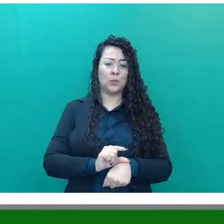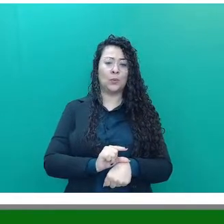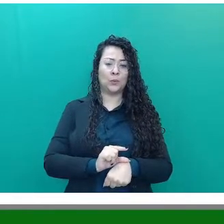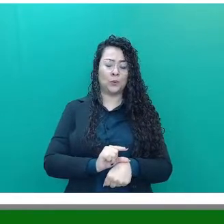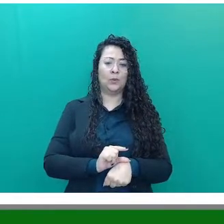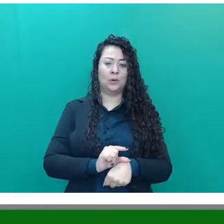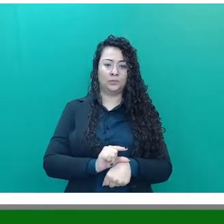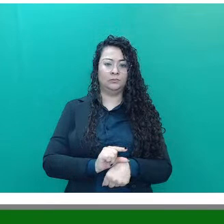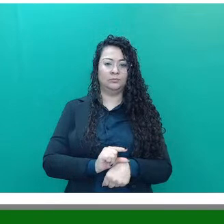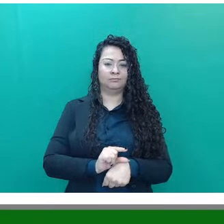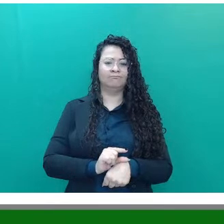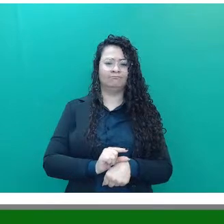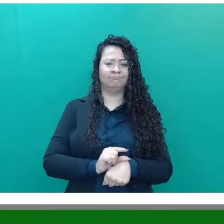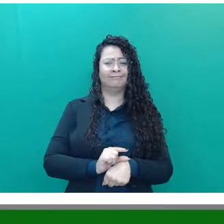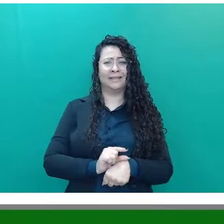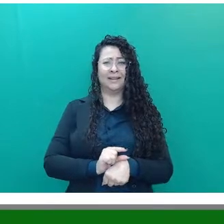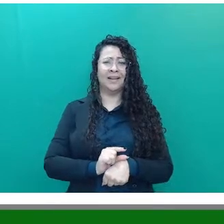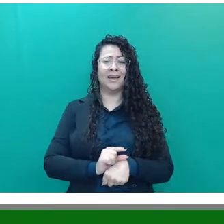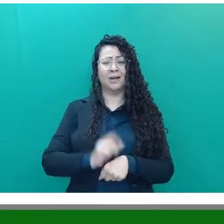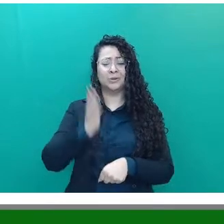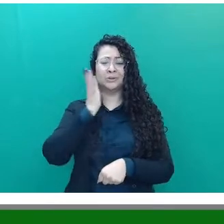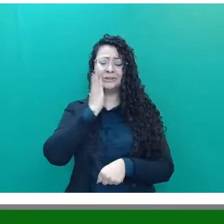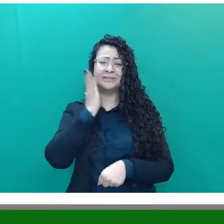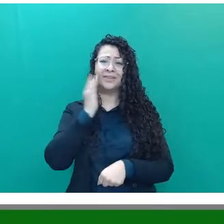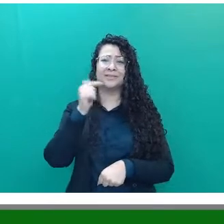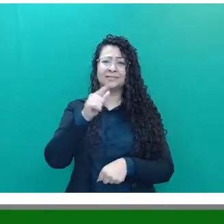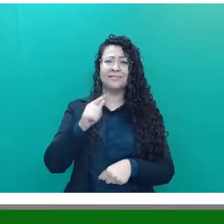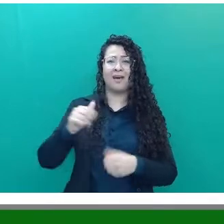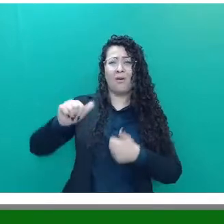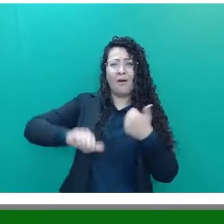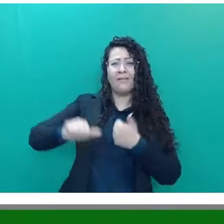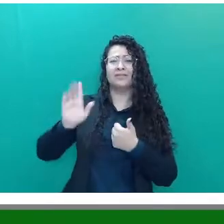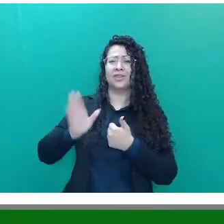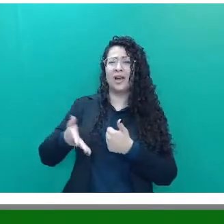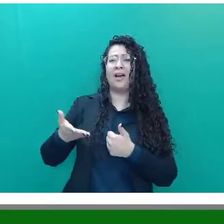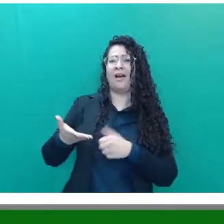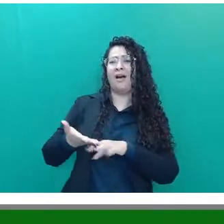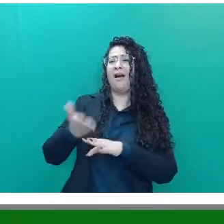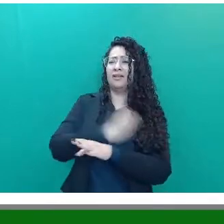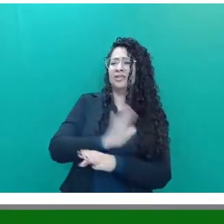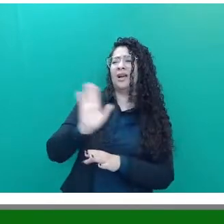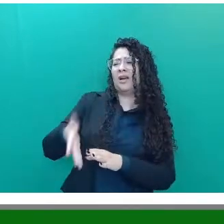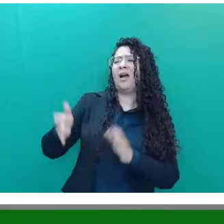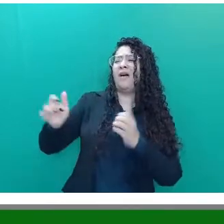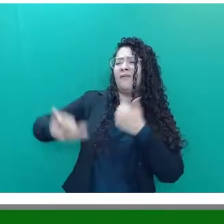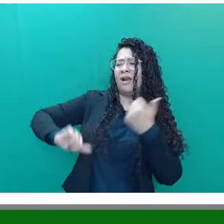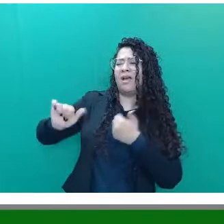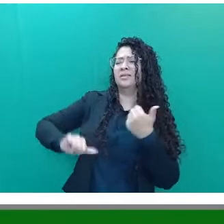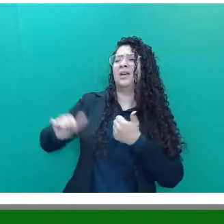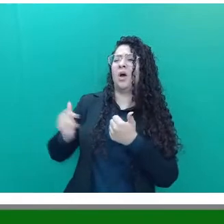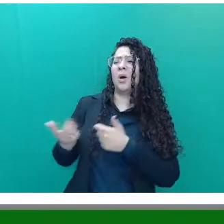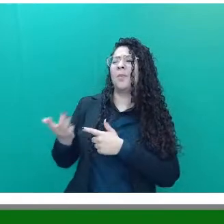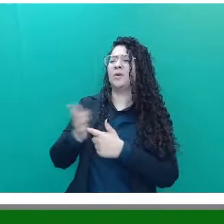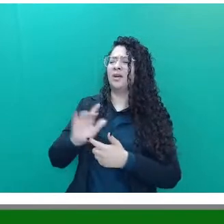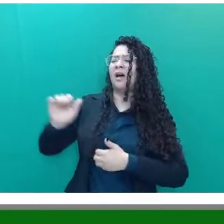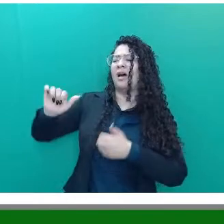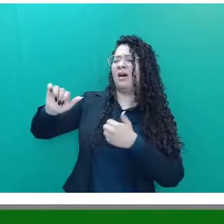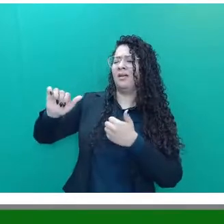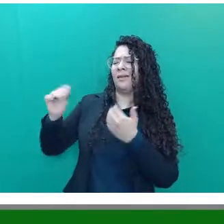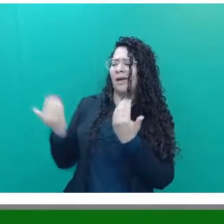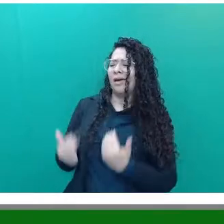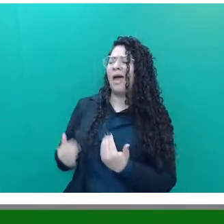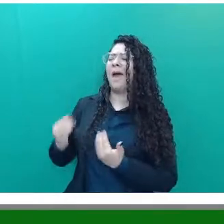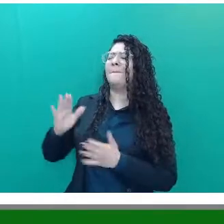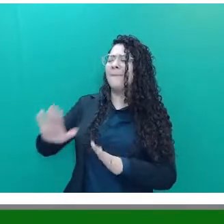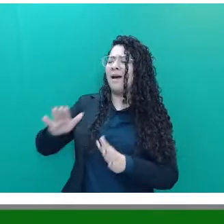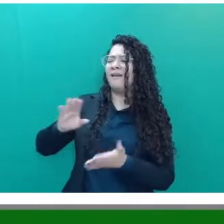terminar essa... Eu sei que na qualificação você tinha comentado que já tinha alguma coisa esboçada da análise, mas não tinha apresentado no texto da qualificação,